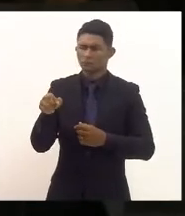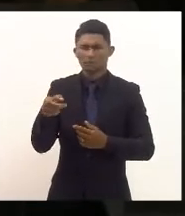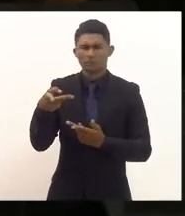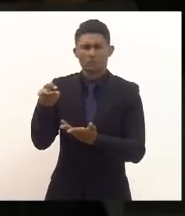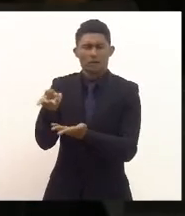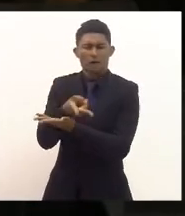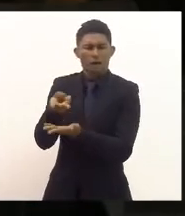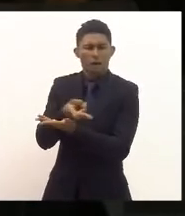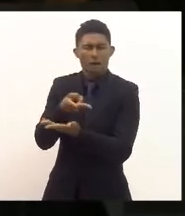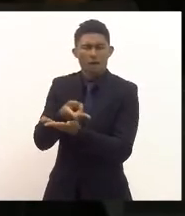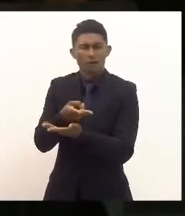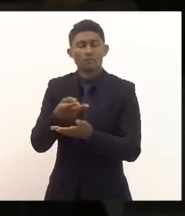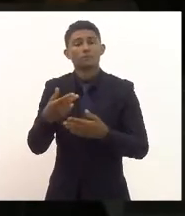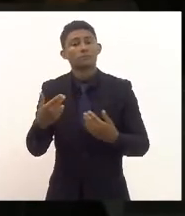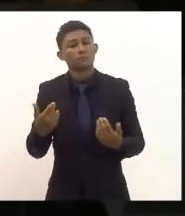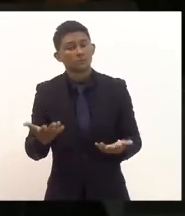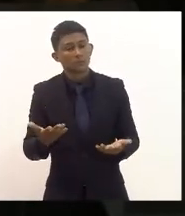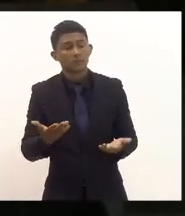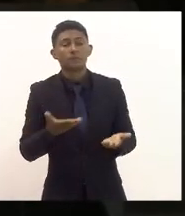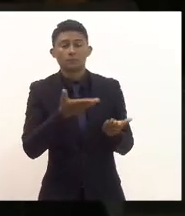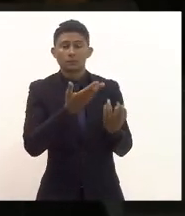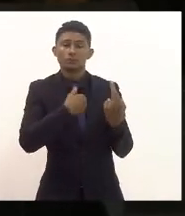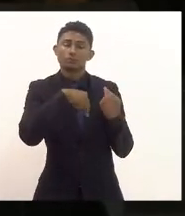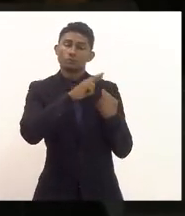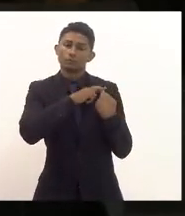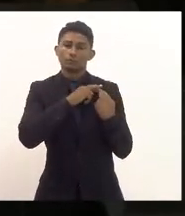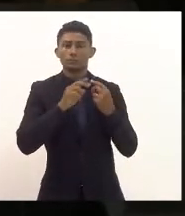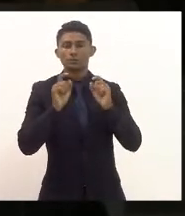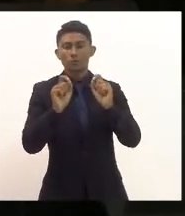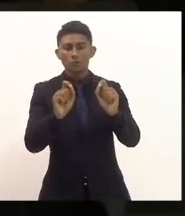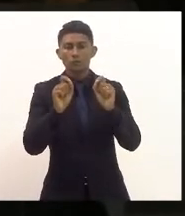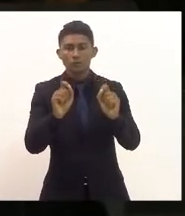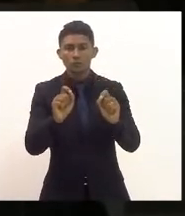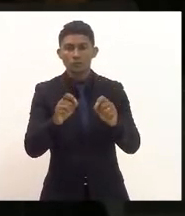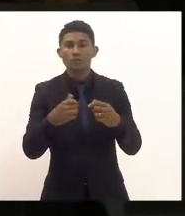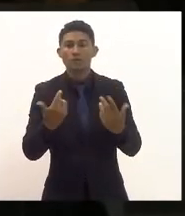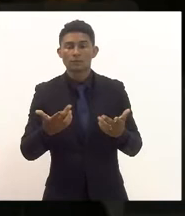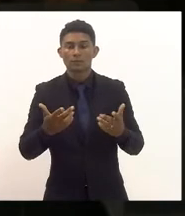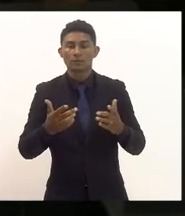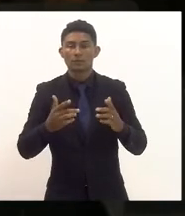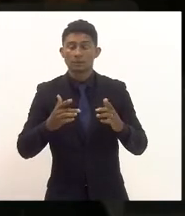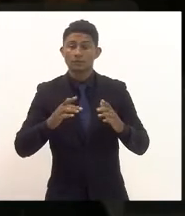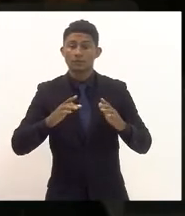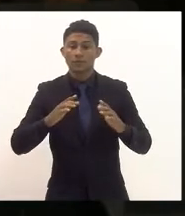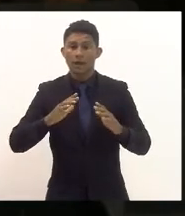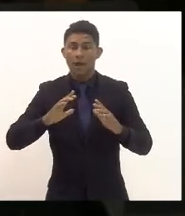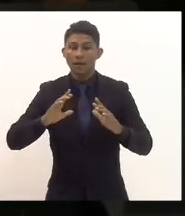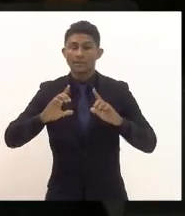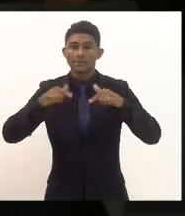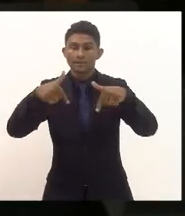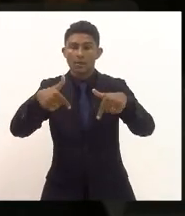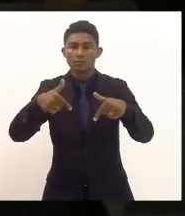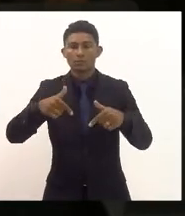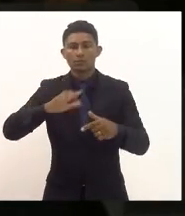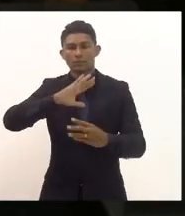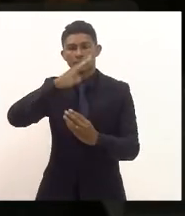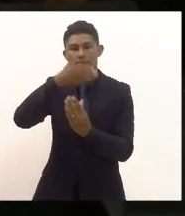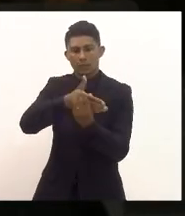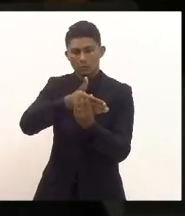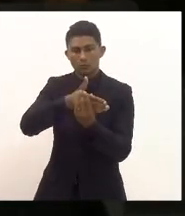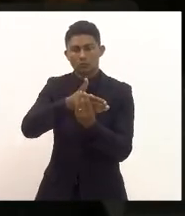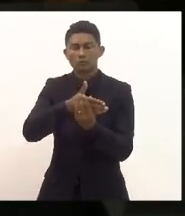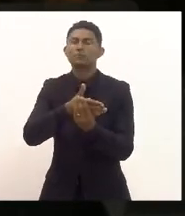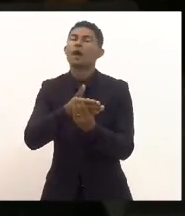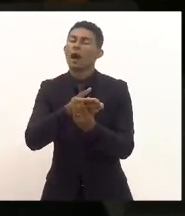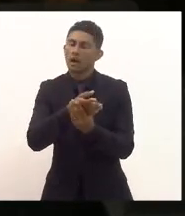por exemplo que faz parte da sua competência da entrada com uma ação civil pública não tô da cama aqui